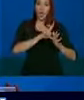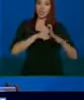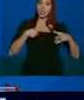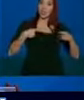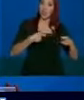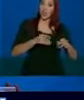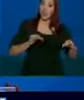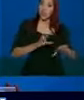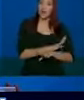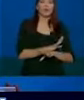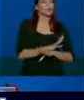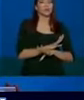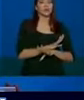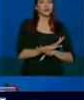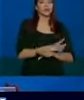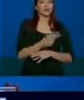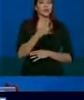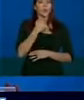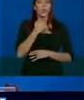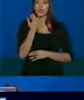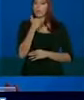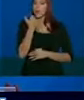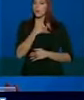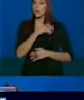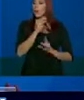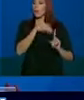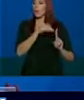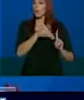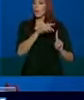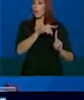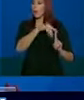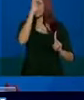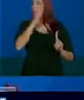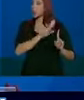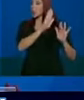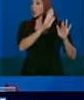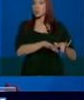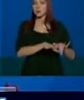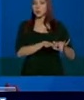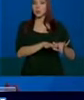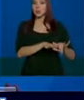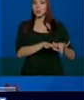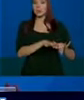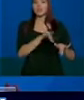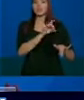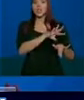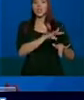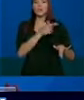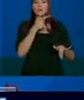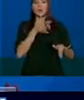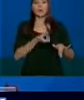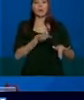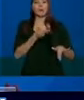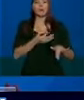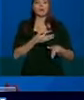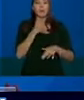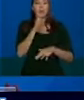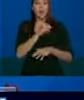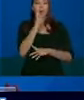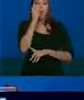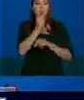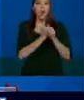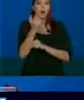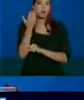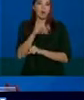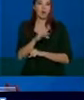batalha. Nós não podemos aproveitar um momento de fragilidade em que o Brasil cai na crise financeiramente. Levamos um ano e meio, a